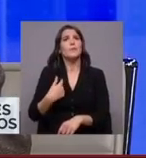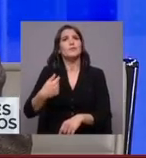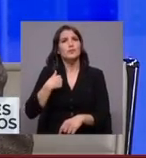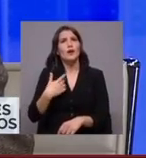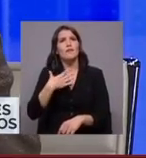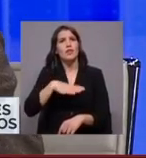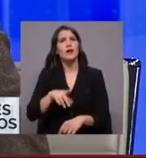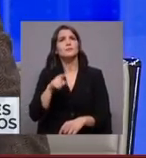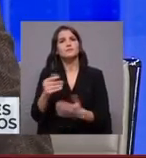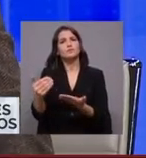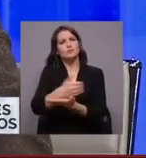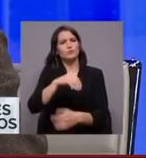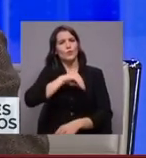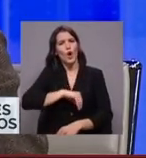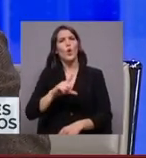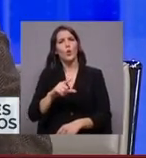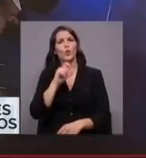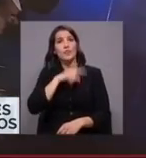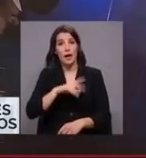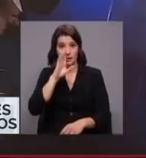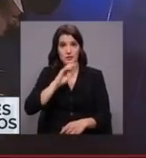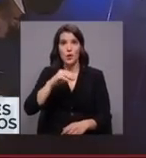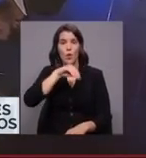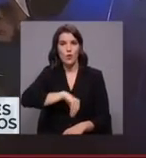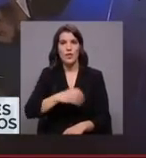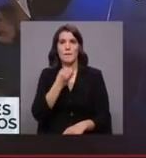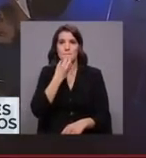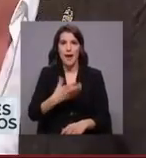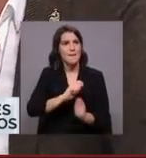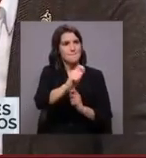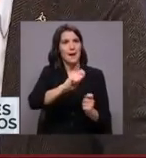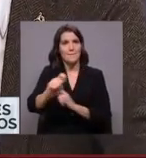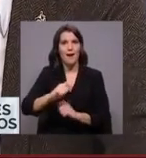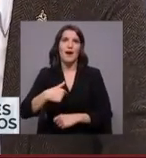social se eu pudesse pagar o